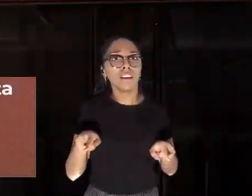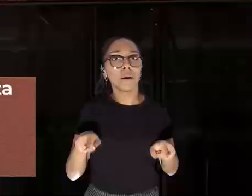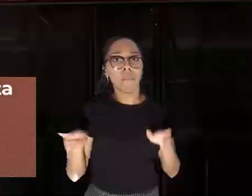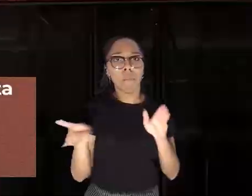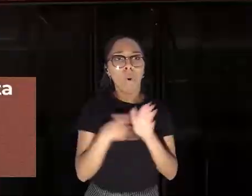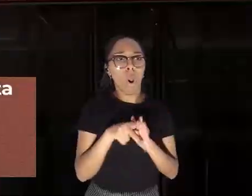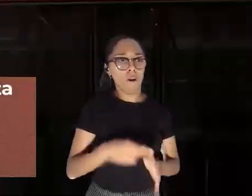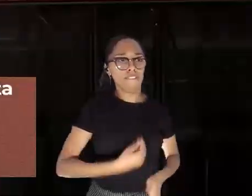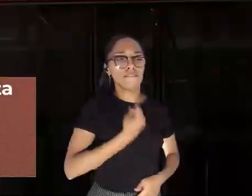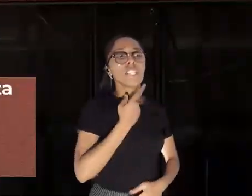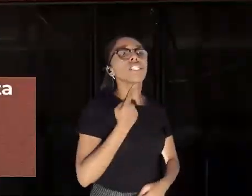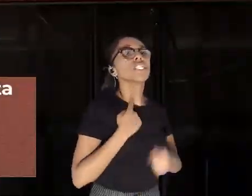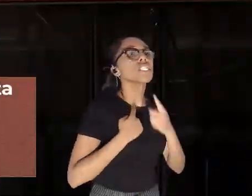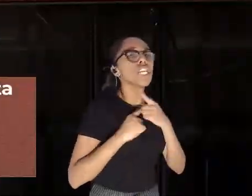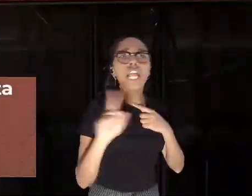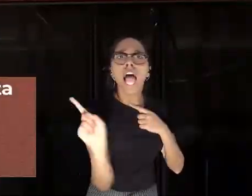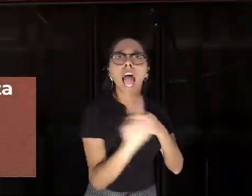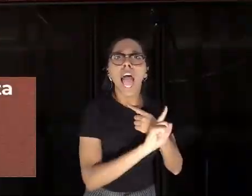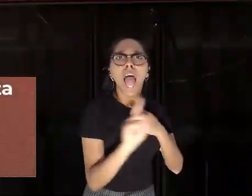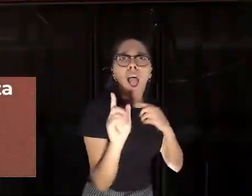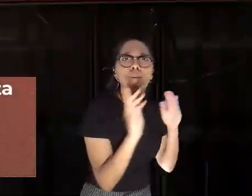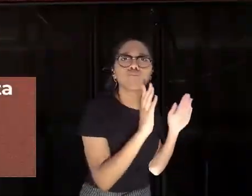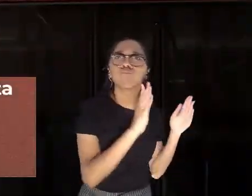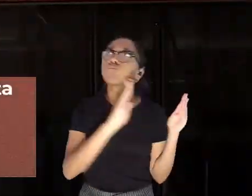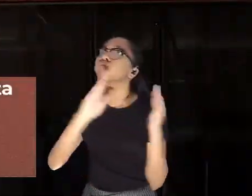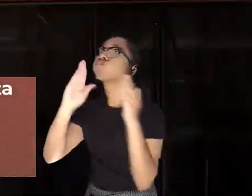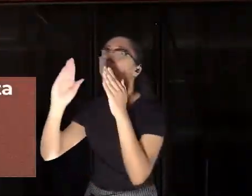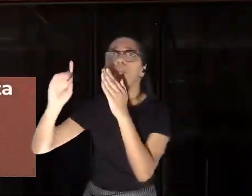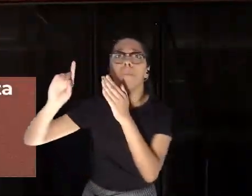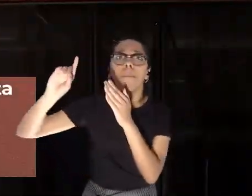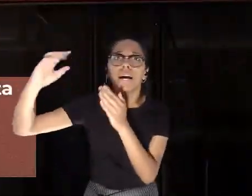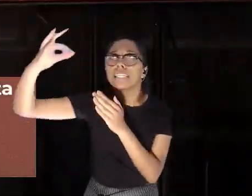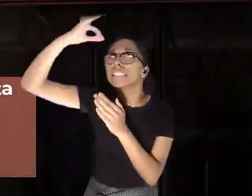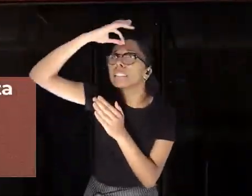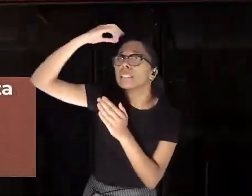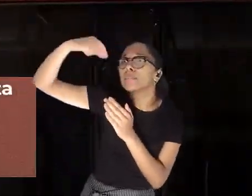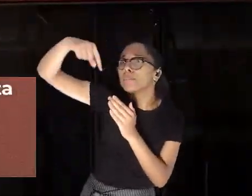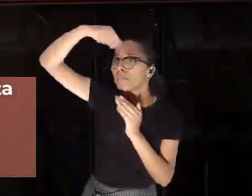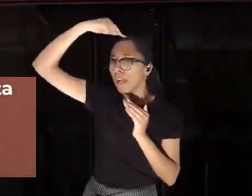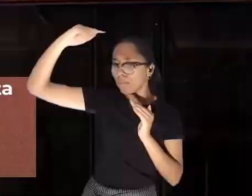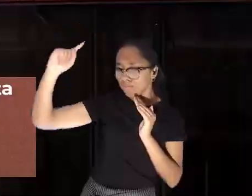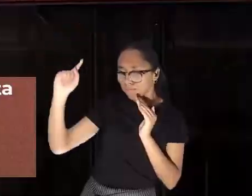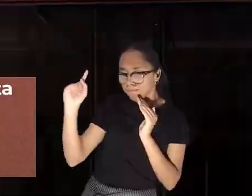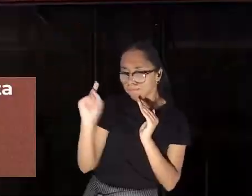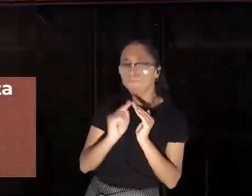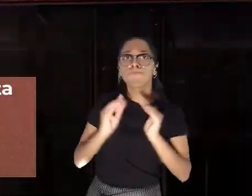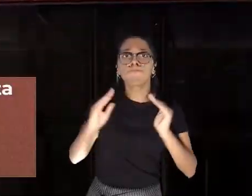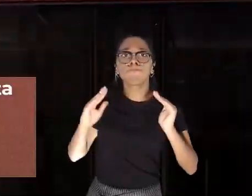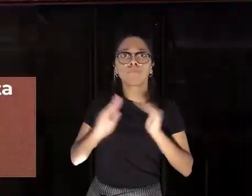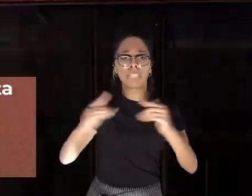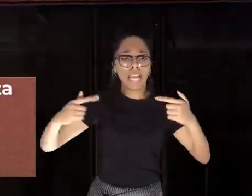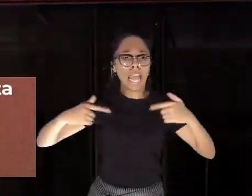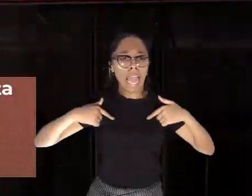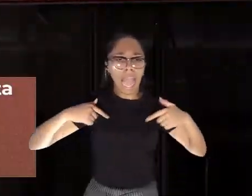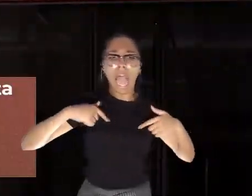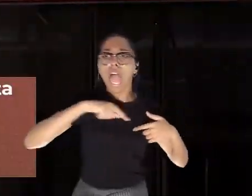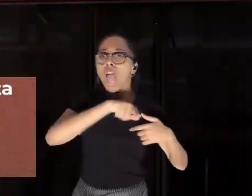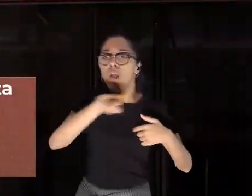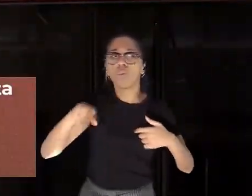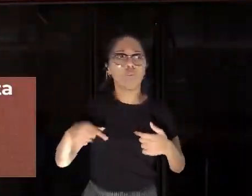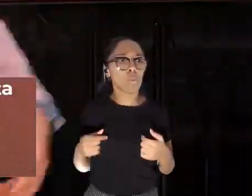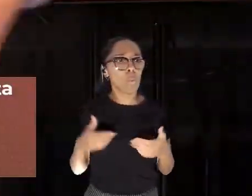de vocês mesmos? Você é templo do Espírito. Eu não vou me intimidar, eu não vou parar, eu sou